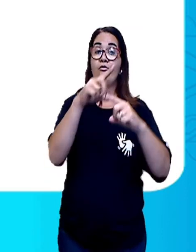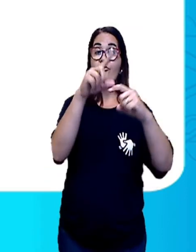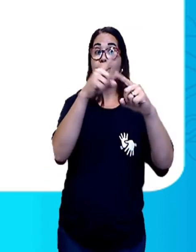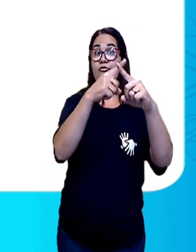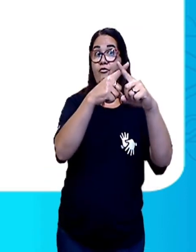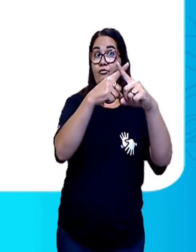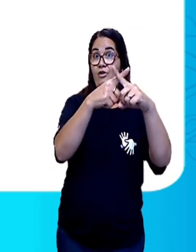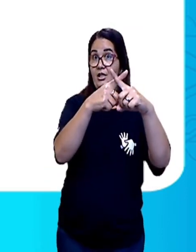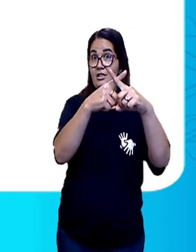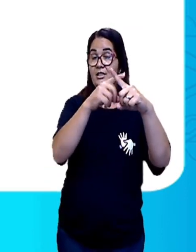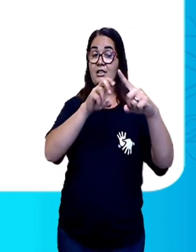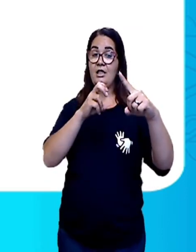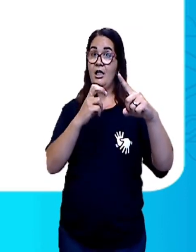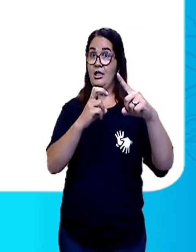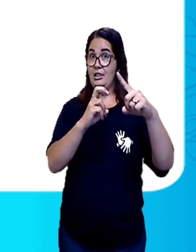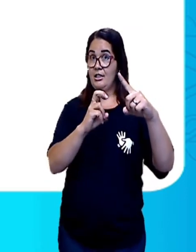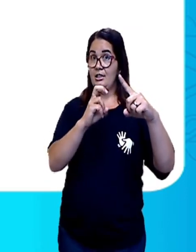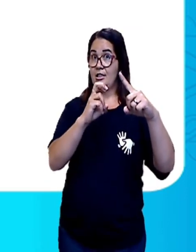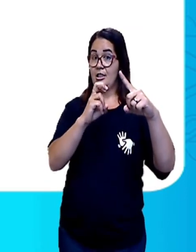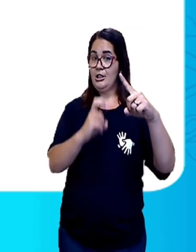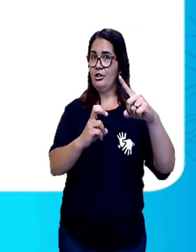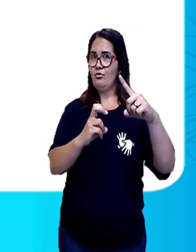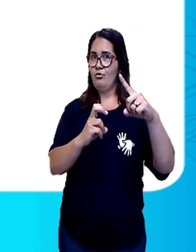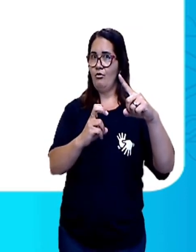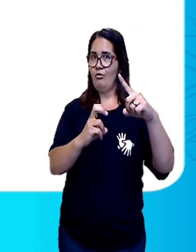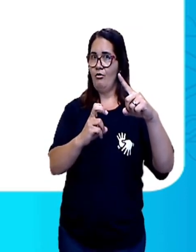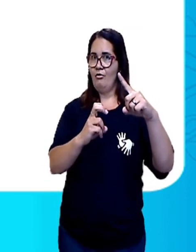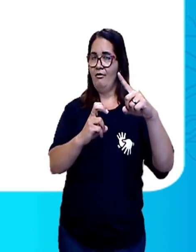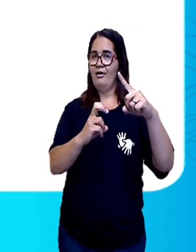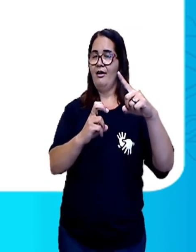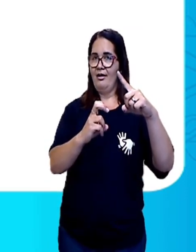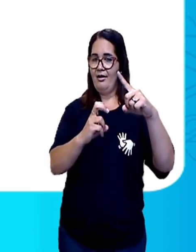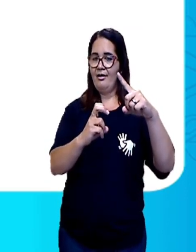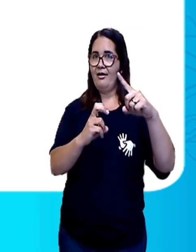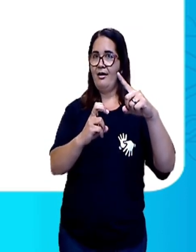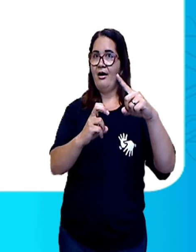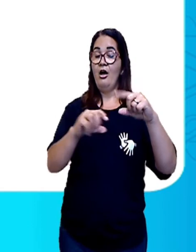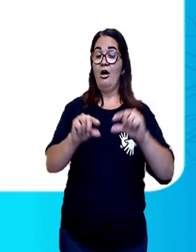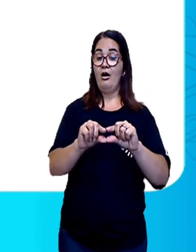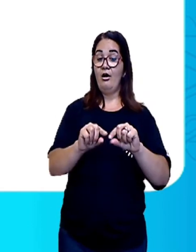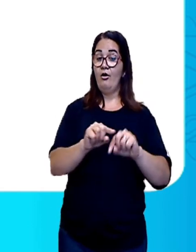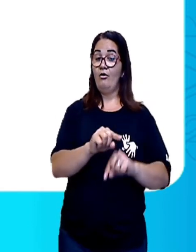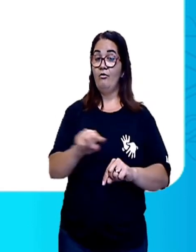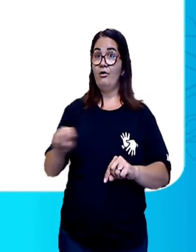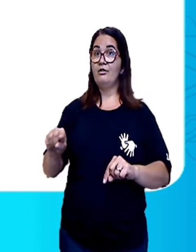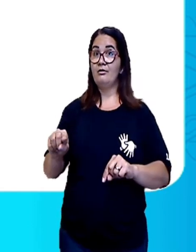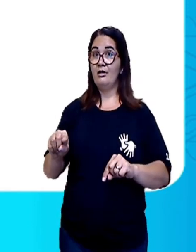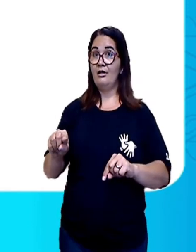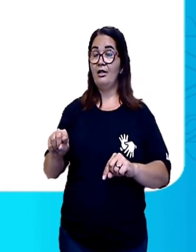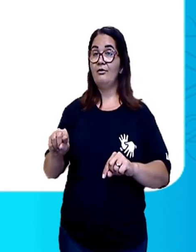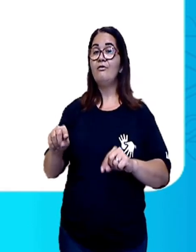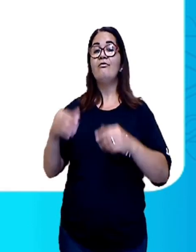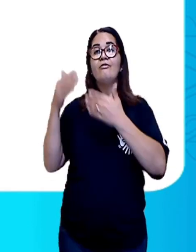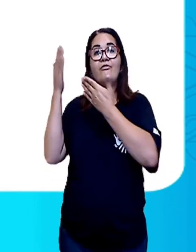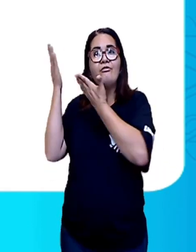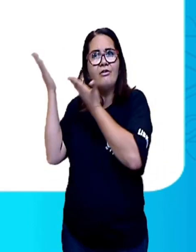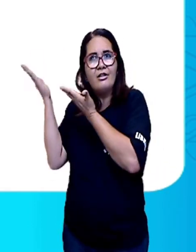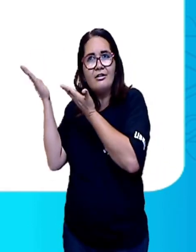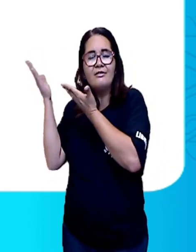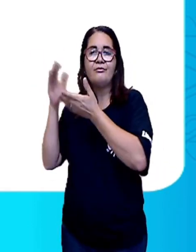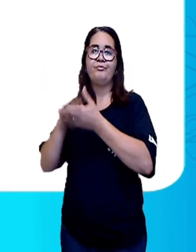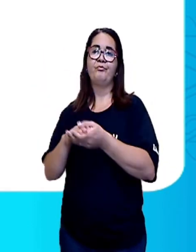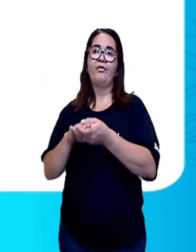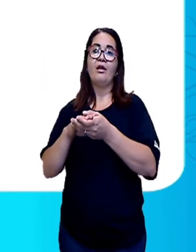lembra lá das propriedades da multiplicação. Multiplicando qualquer número por 0, nós teremos 0. Então, 5 vezes